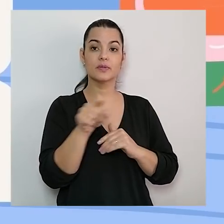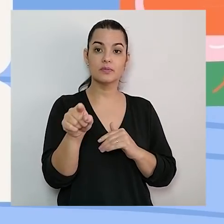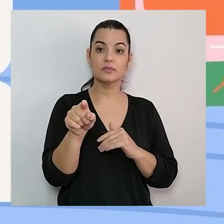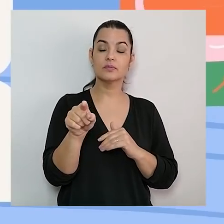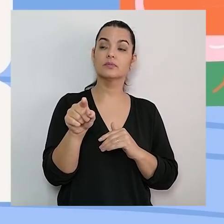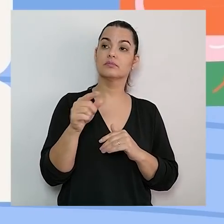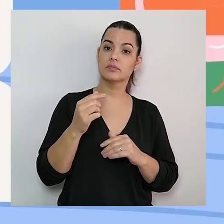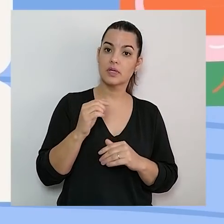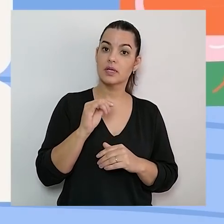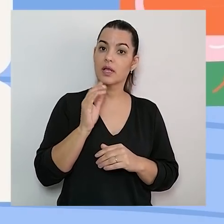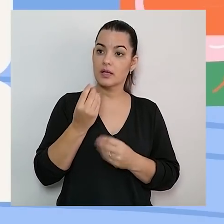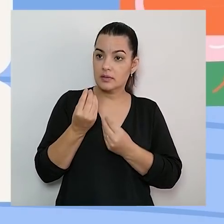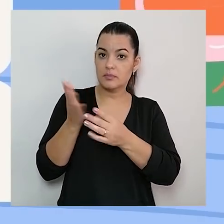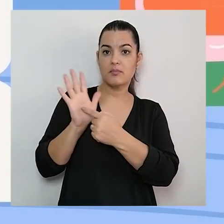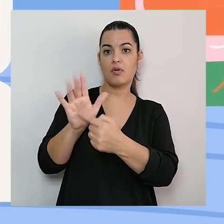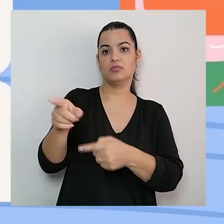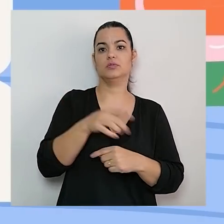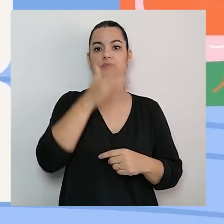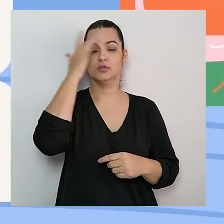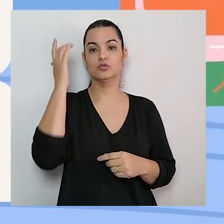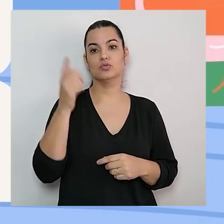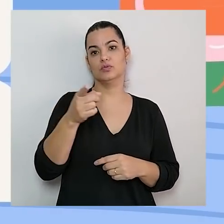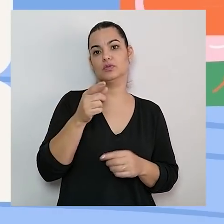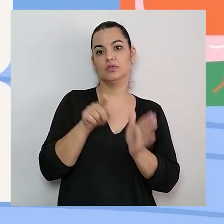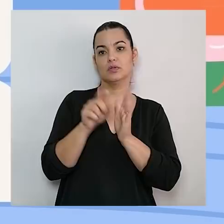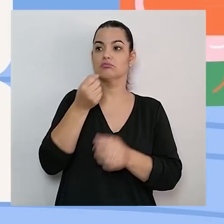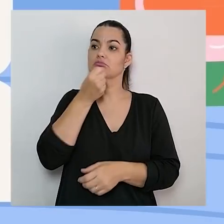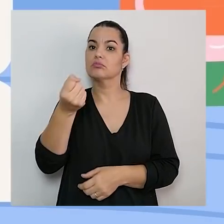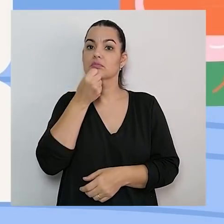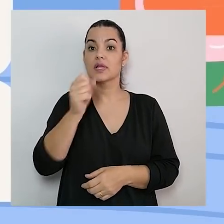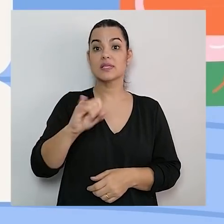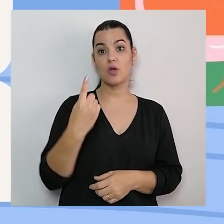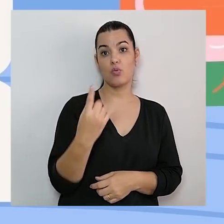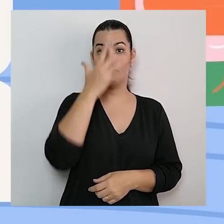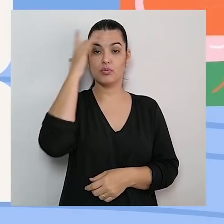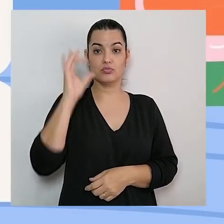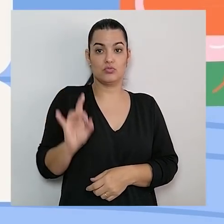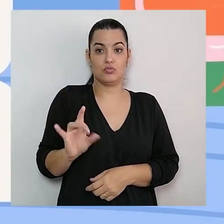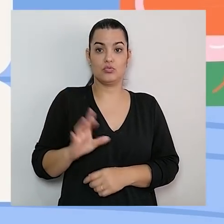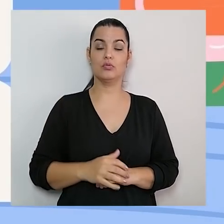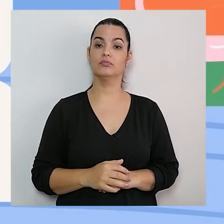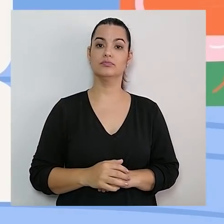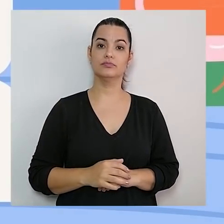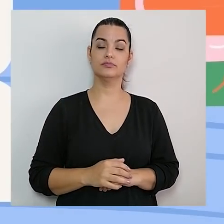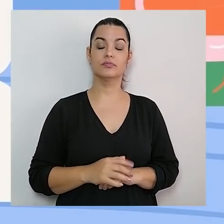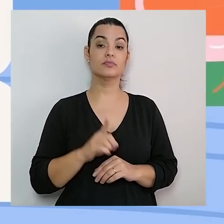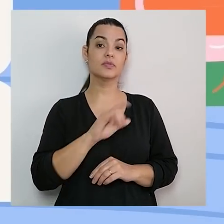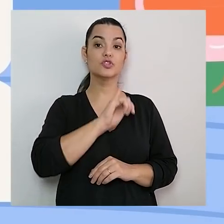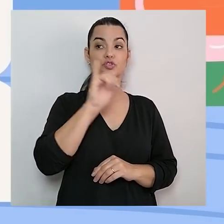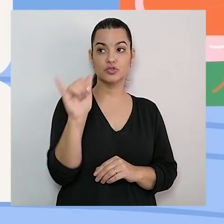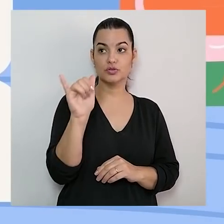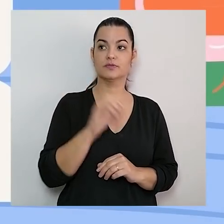para o seu entrevistado ou para a sua entrevistada. Se for um entrevistado apenas ou uma entrevistada apenas, você